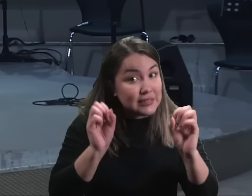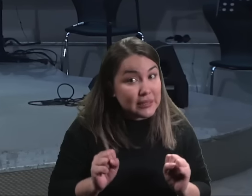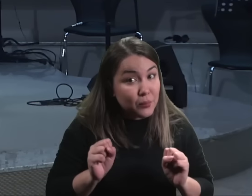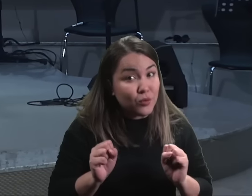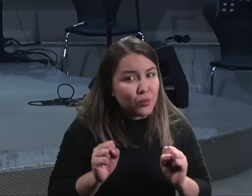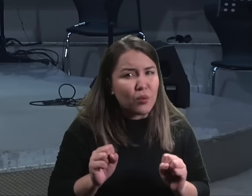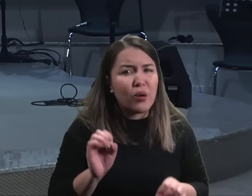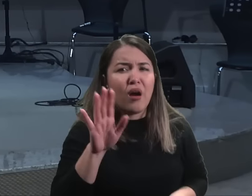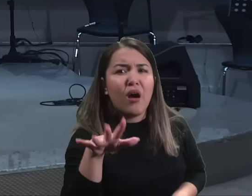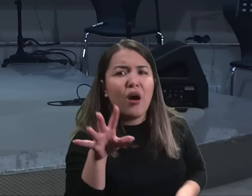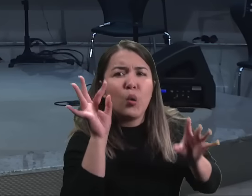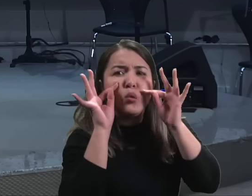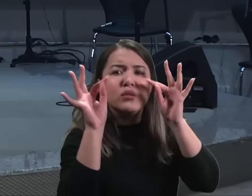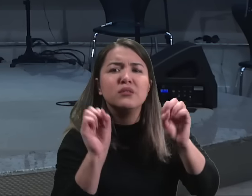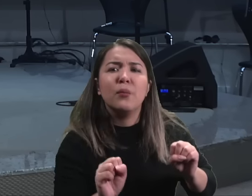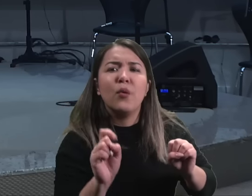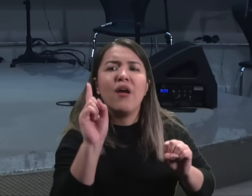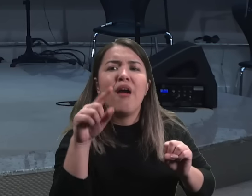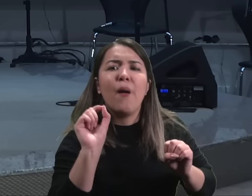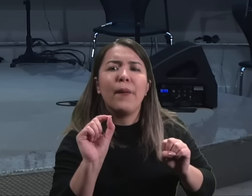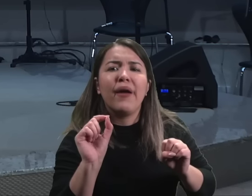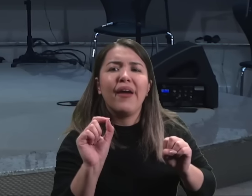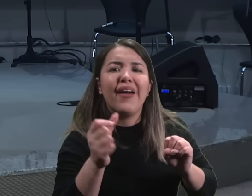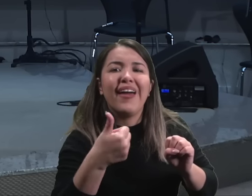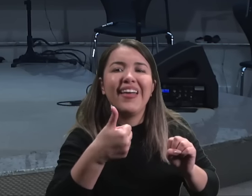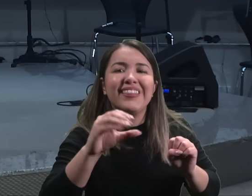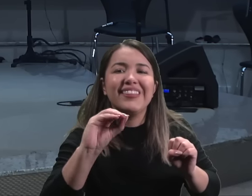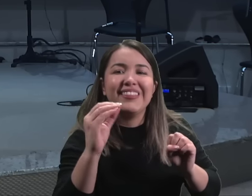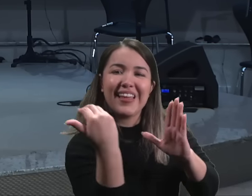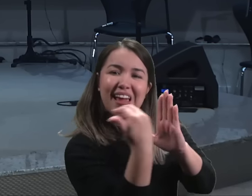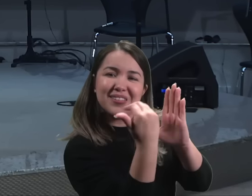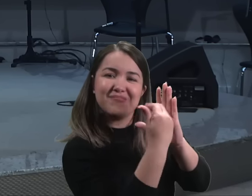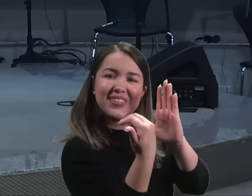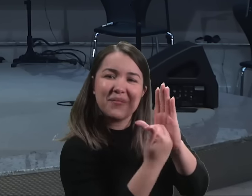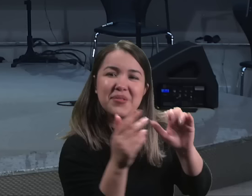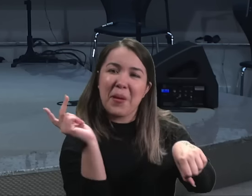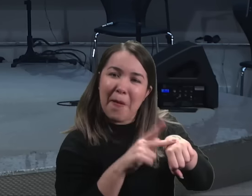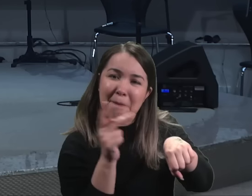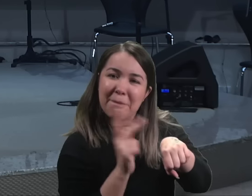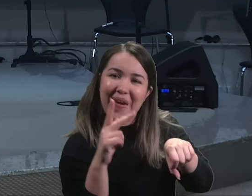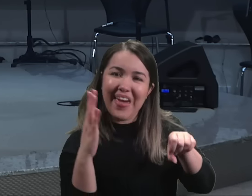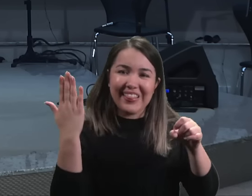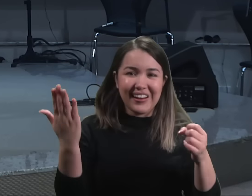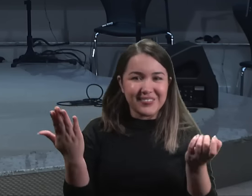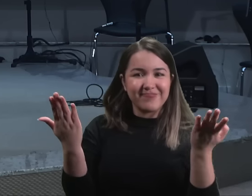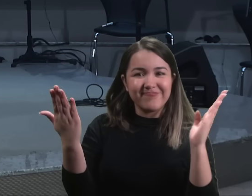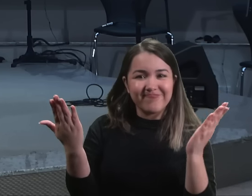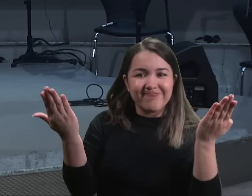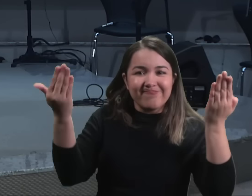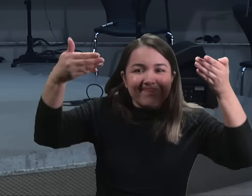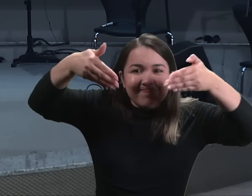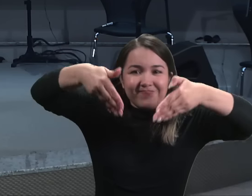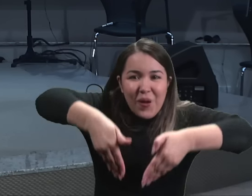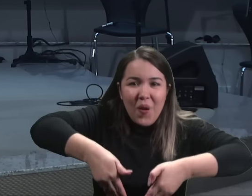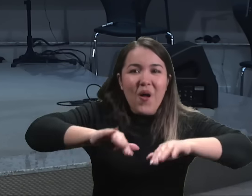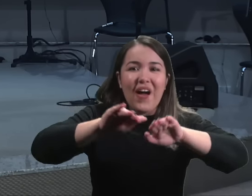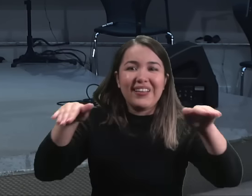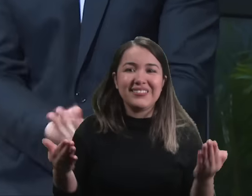o testemunho é as Tábuas do Testemunho da lei de Deus que é um reflexo e